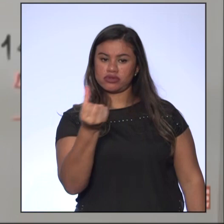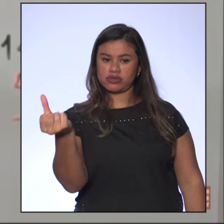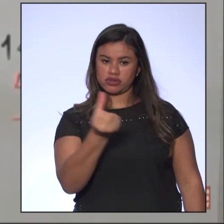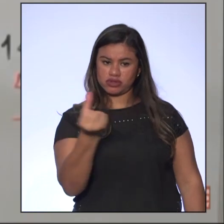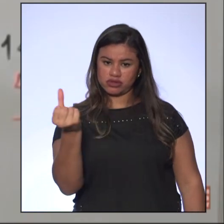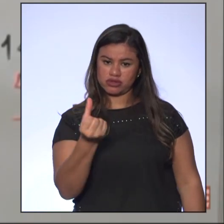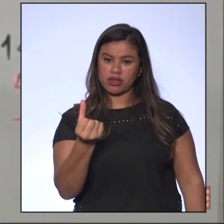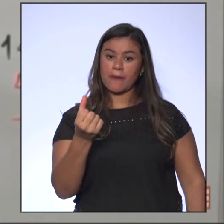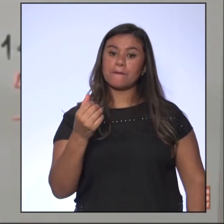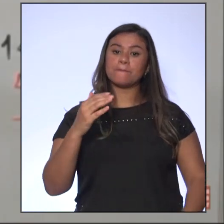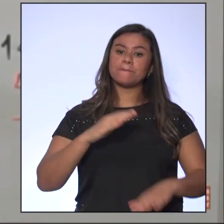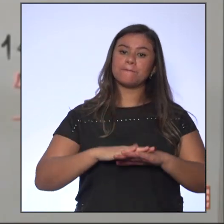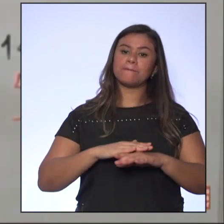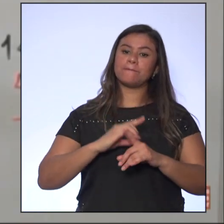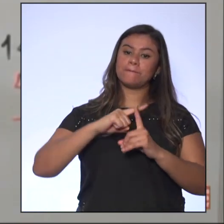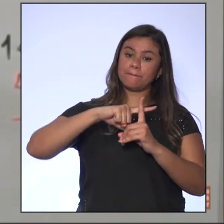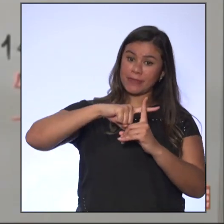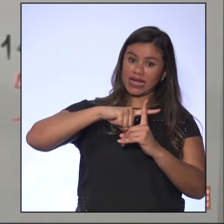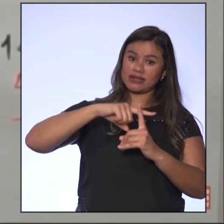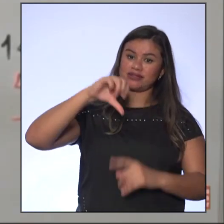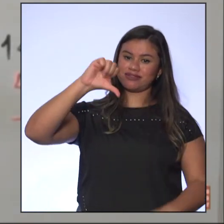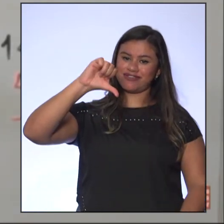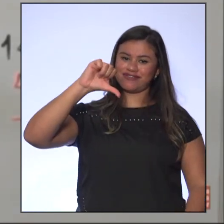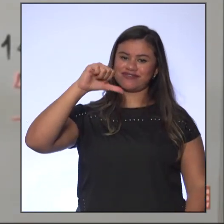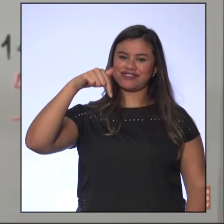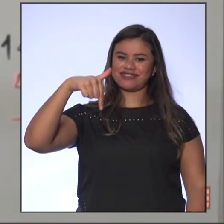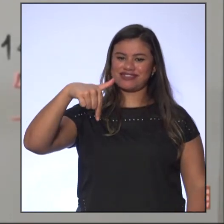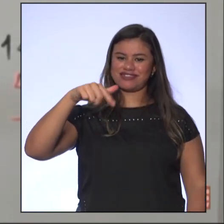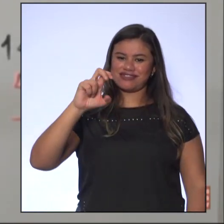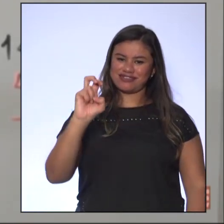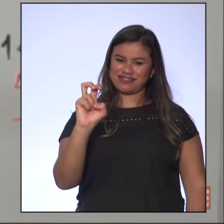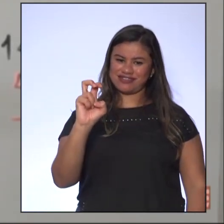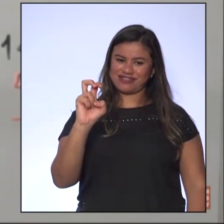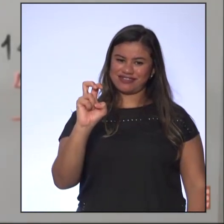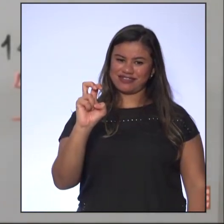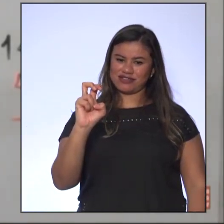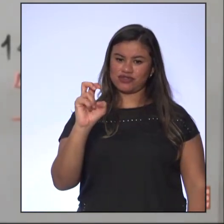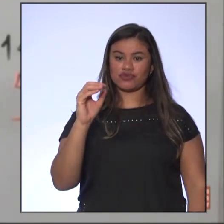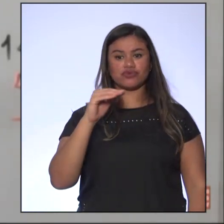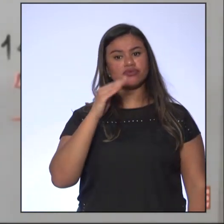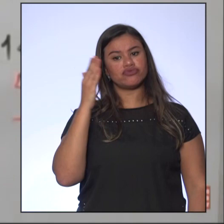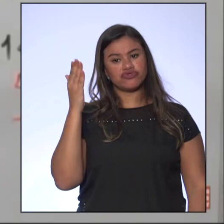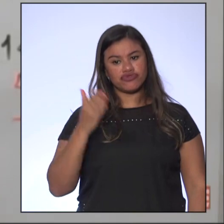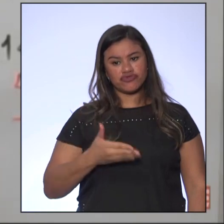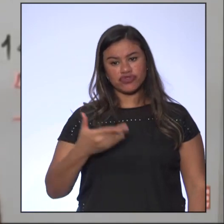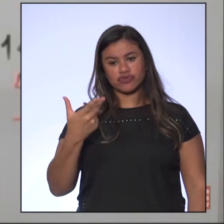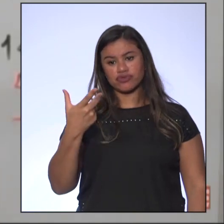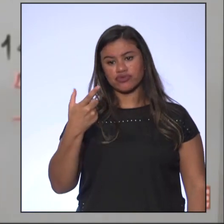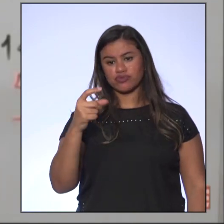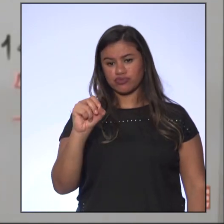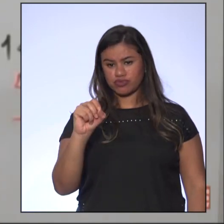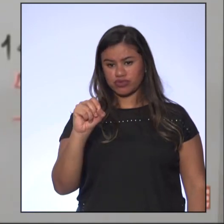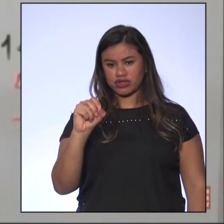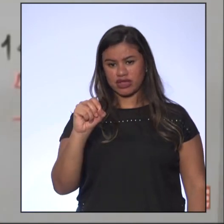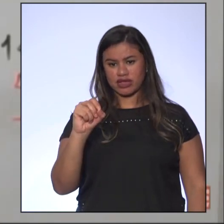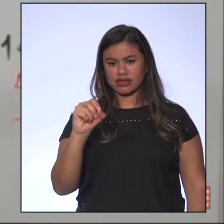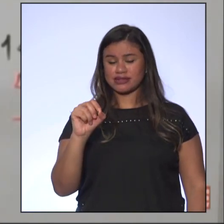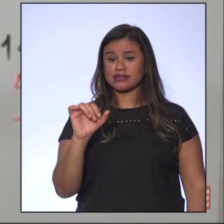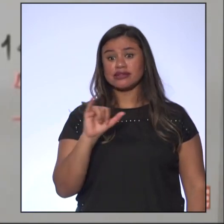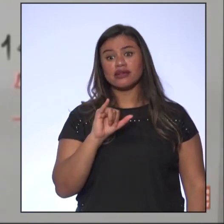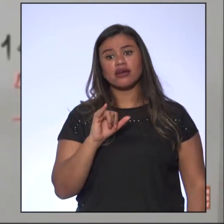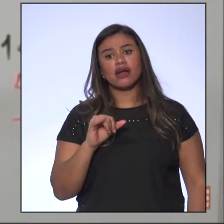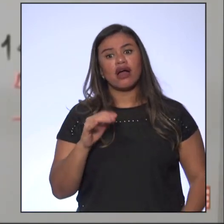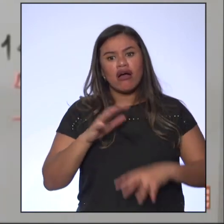9, 75. Dividido por 10. Não precisa fazer conta. Quando é 10 aqui